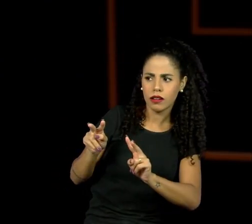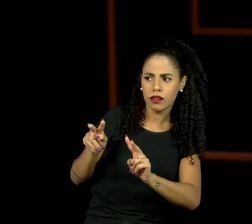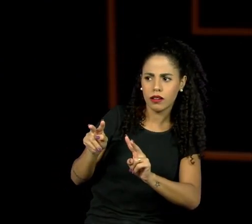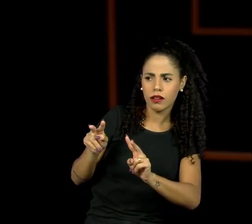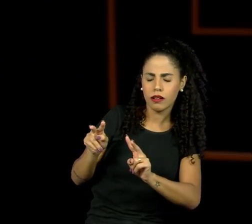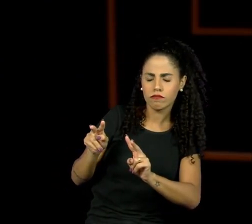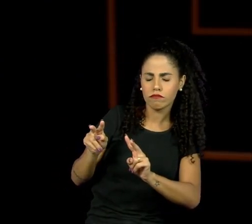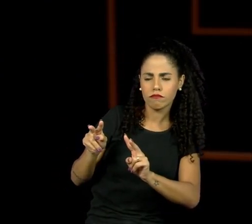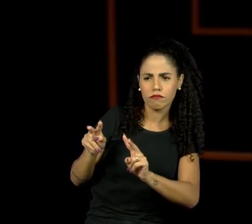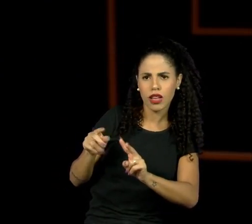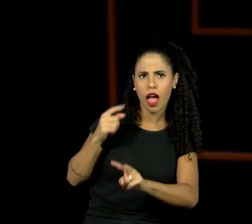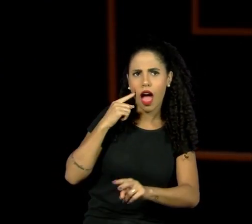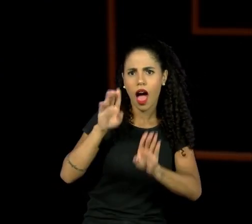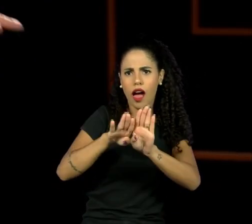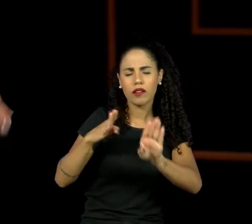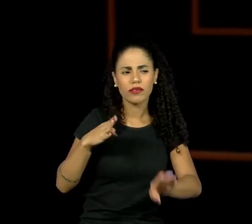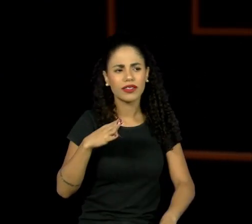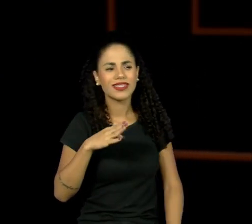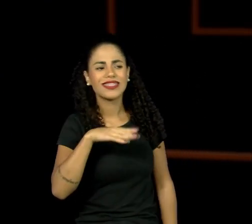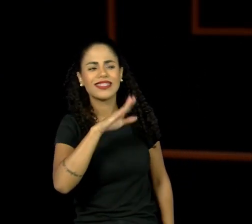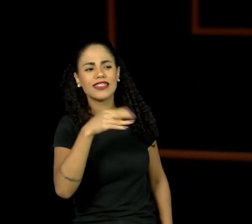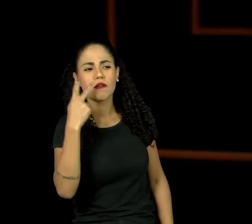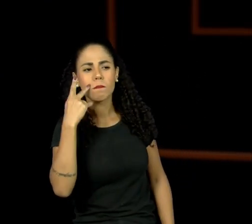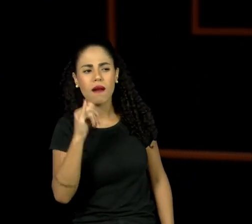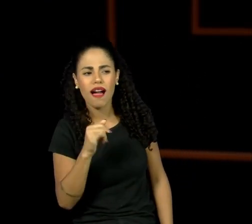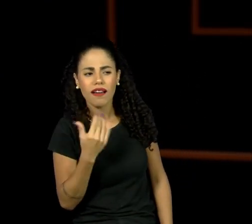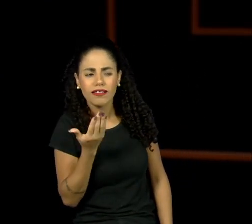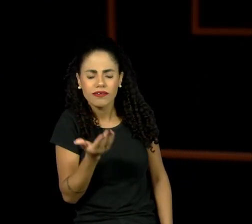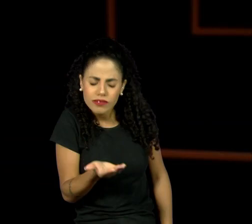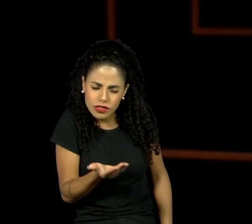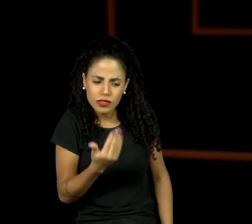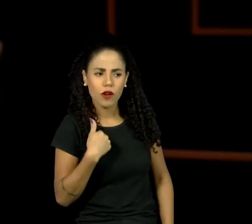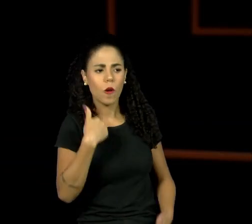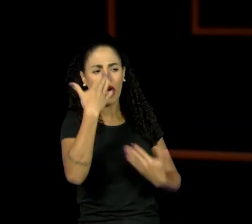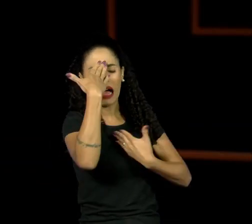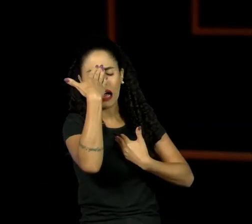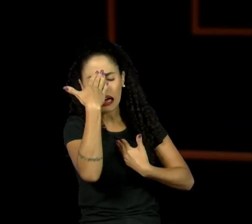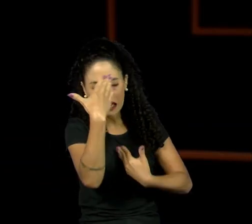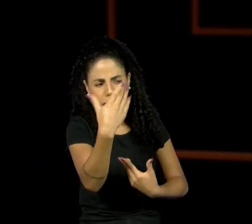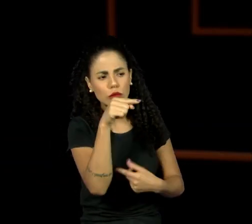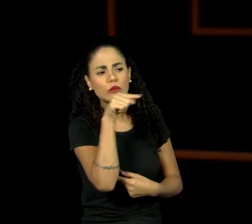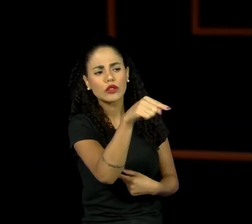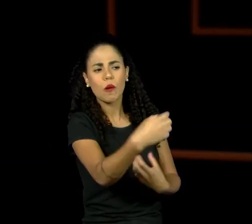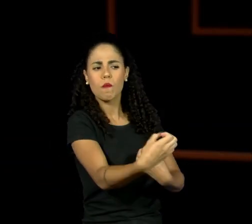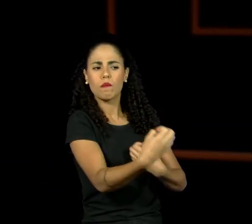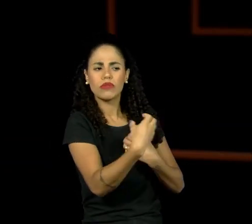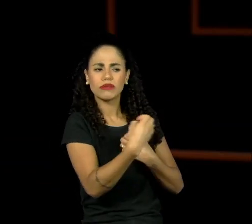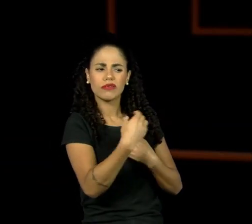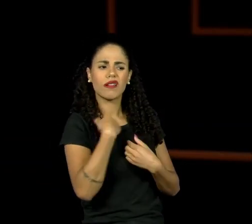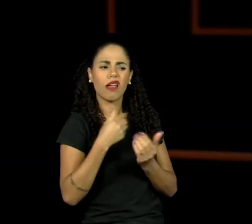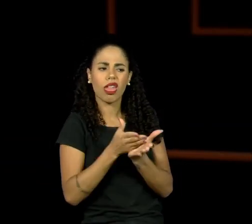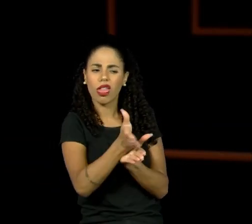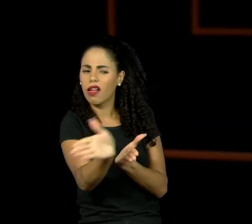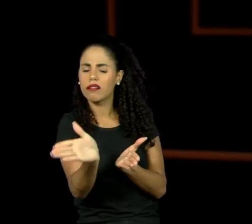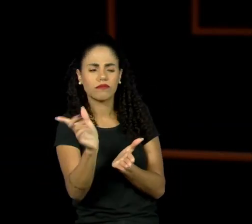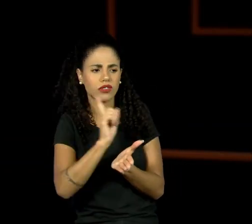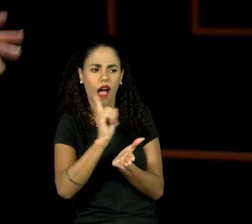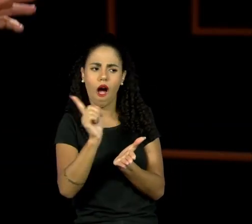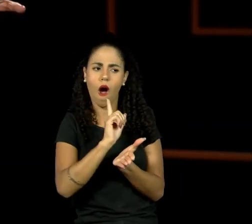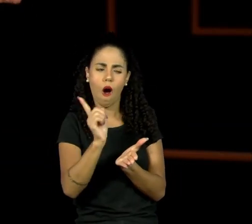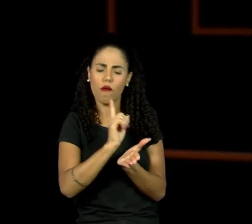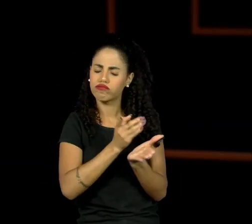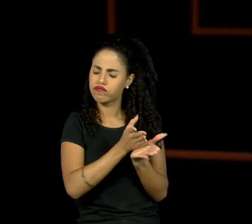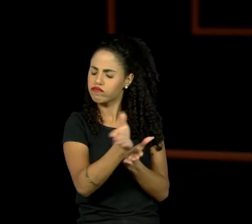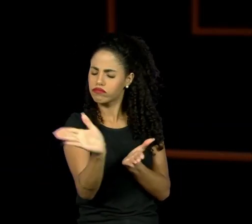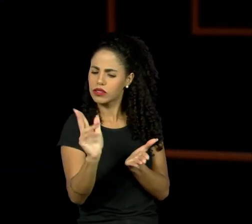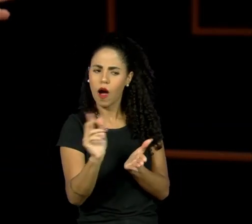eles me olharam, que a porta abriu, eu falei, pai, primeiramente eu quero agradecer a educação que o senhor me deu, porque eu não me corrompi.